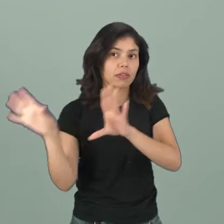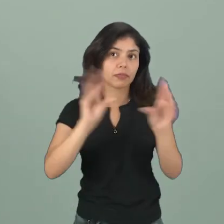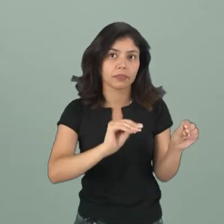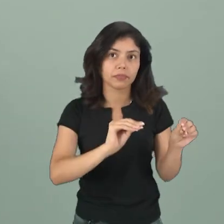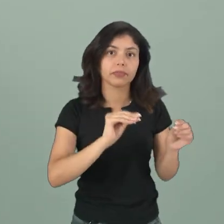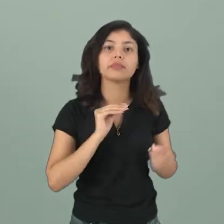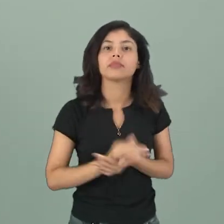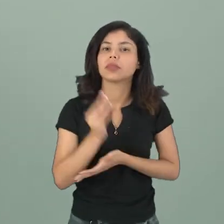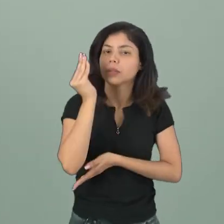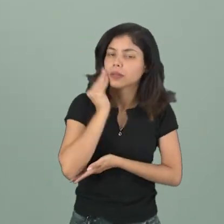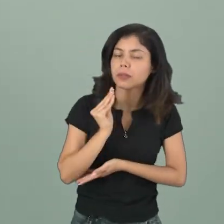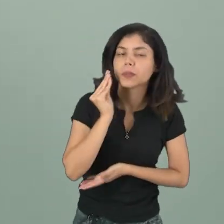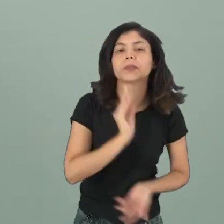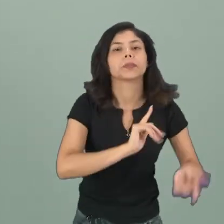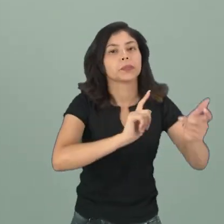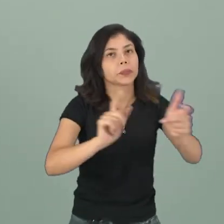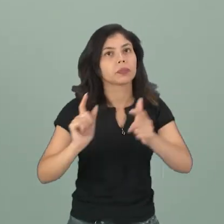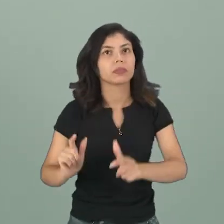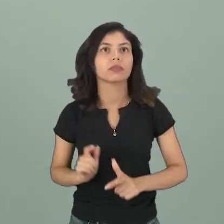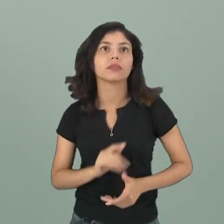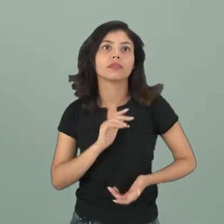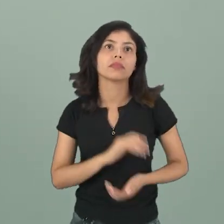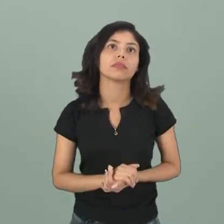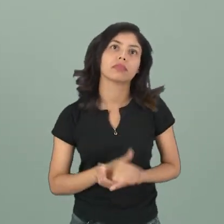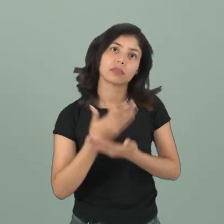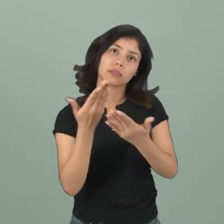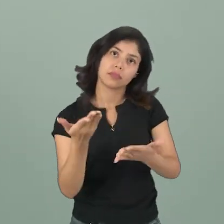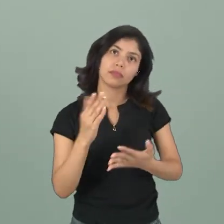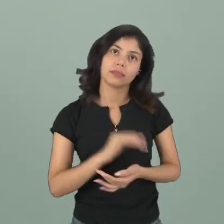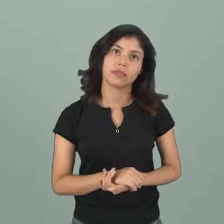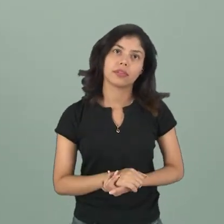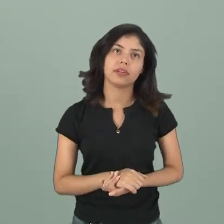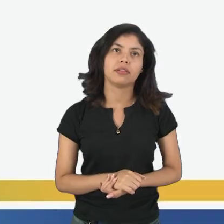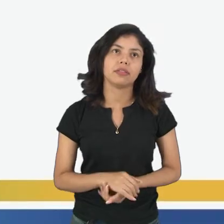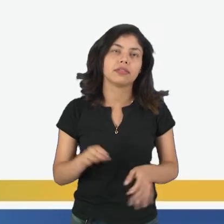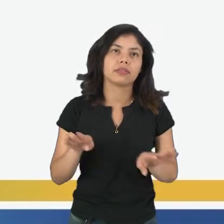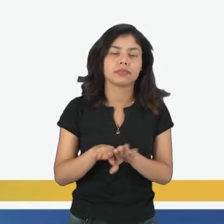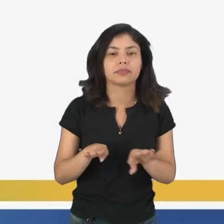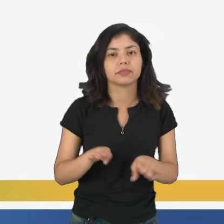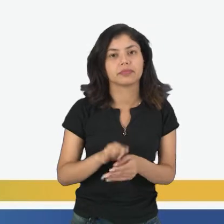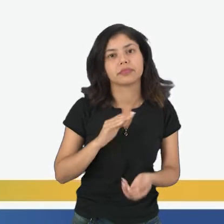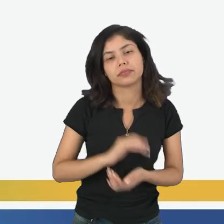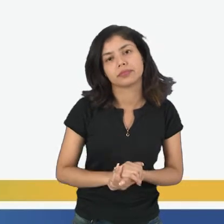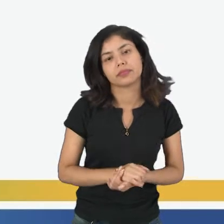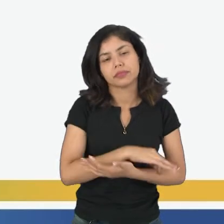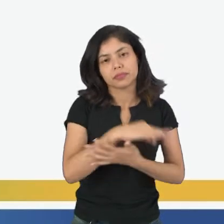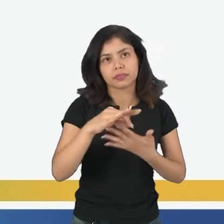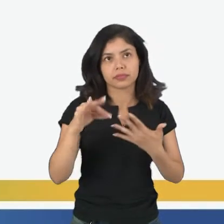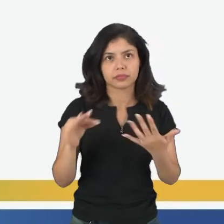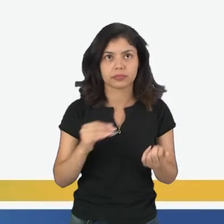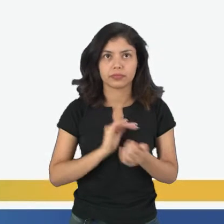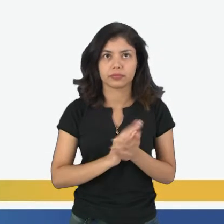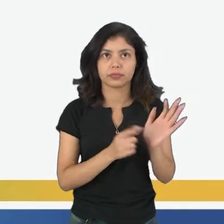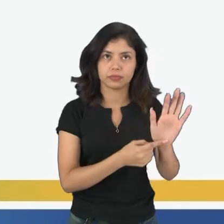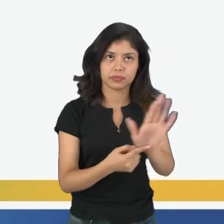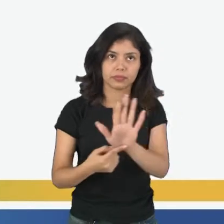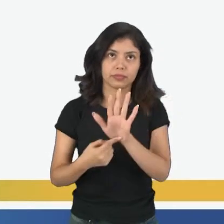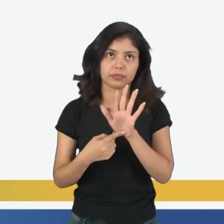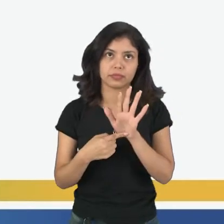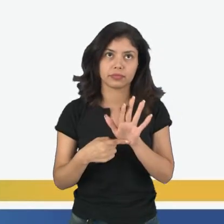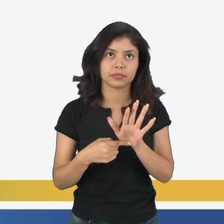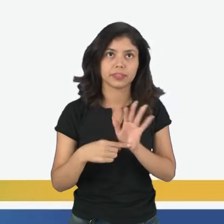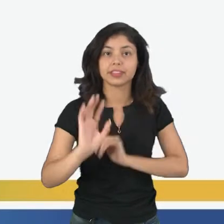a tentar localizá-los. E aí tem os elementos da paisagem. Eu queria dar o destaque para